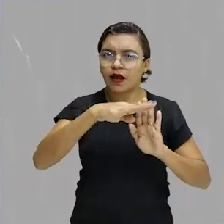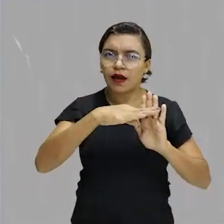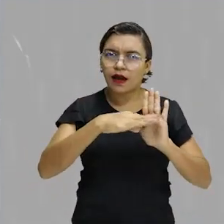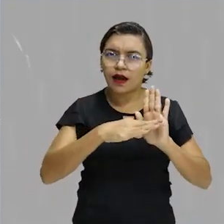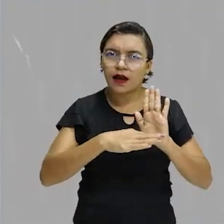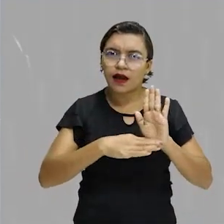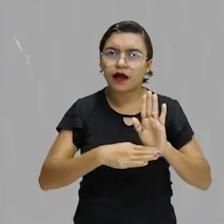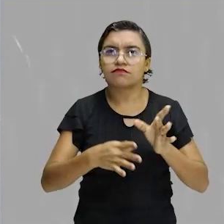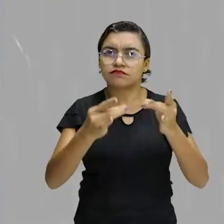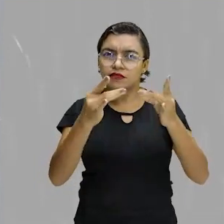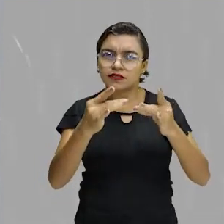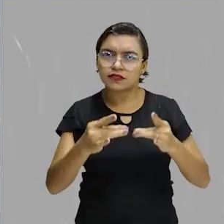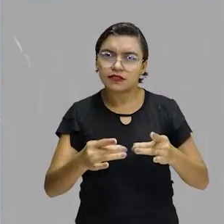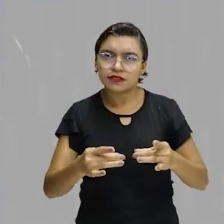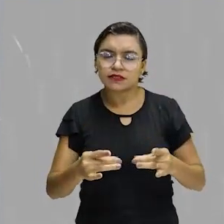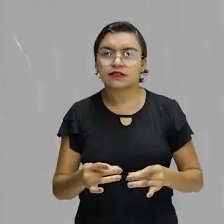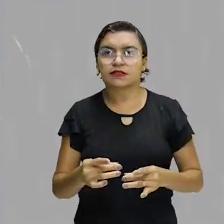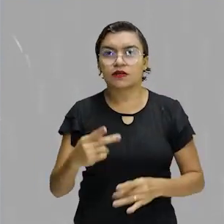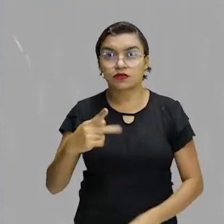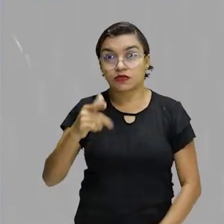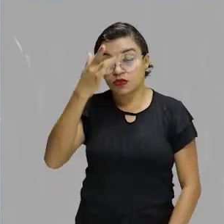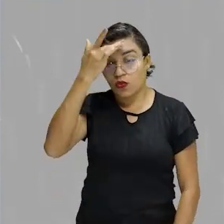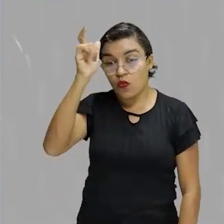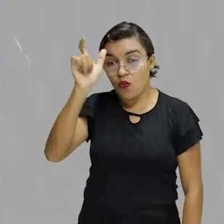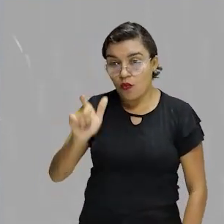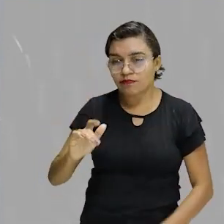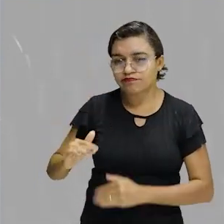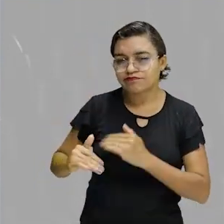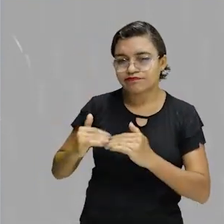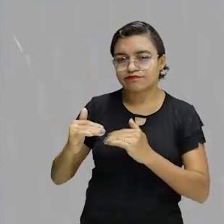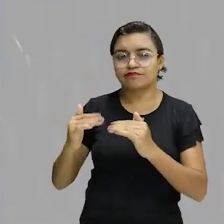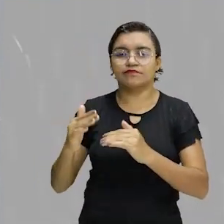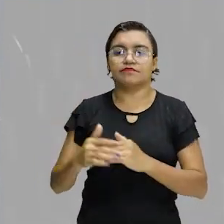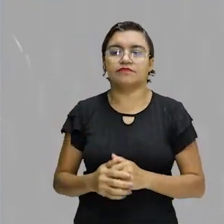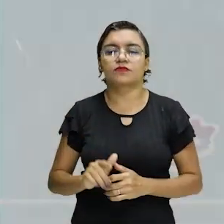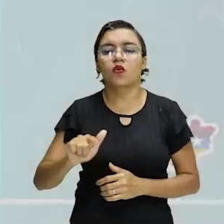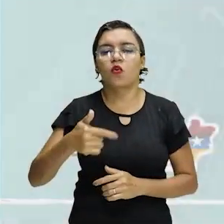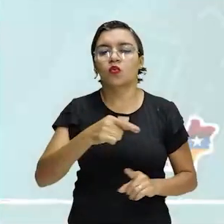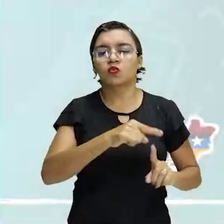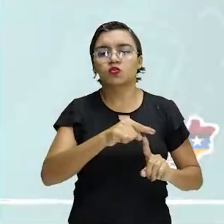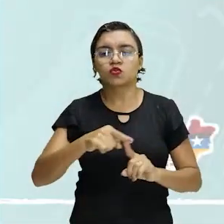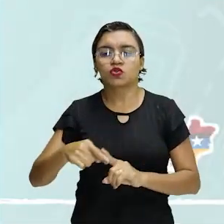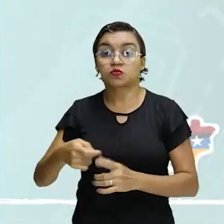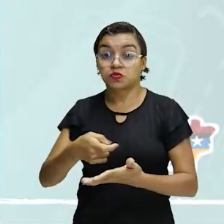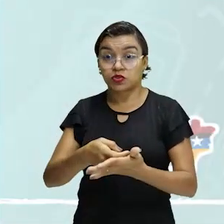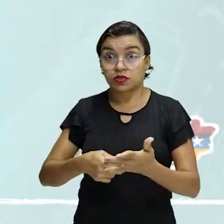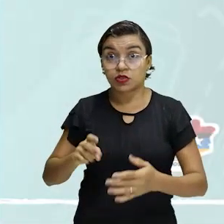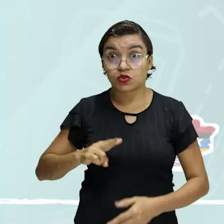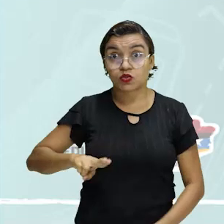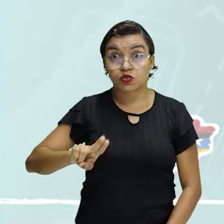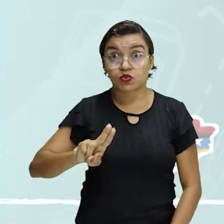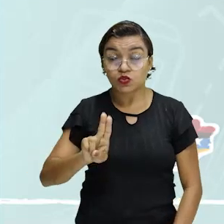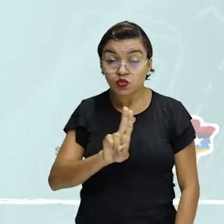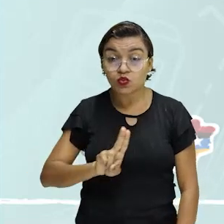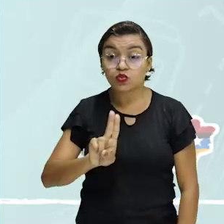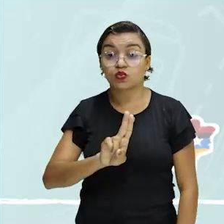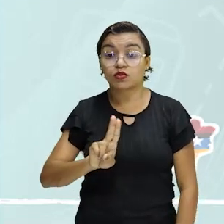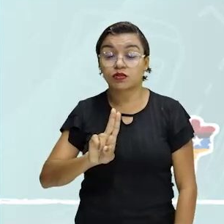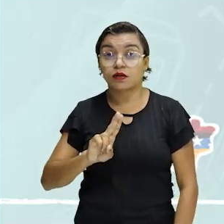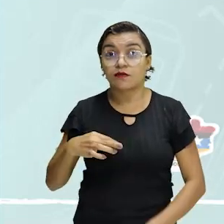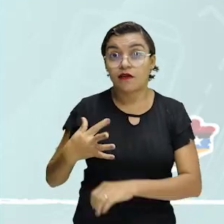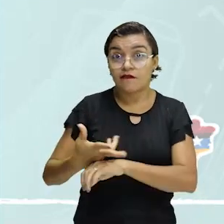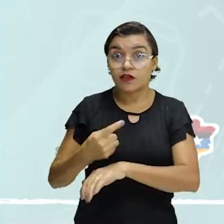esse personagem, que esse homem no caso, desenvolveu. Um outro tipo de texto que nós usamos para falar dos eventos do